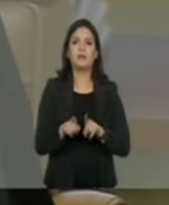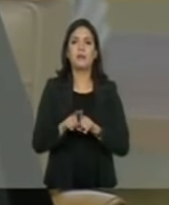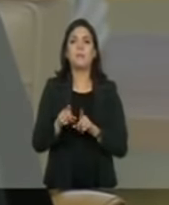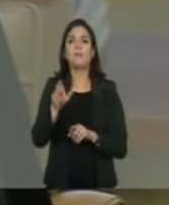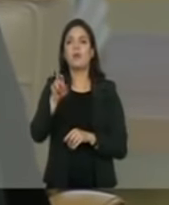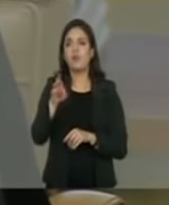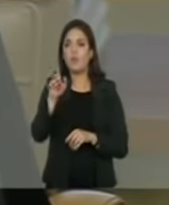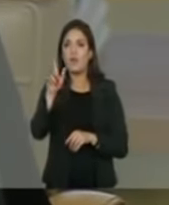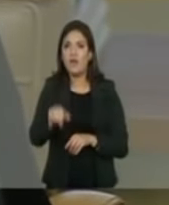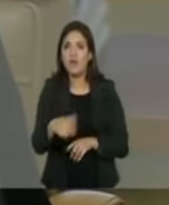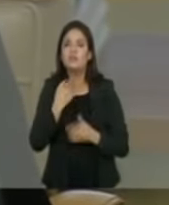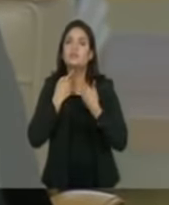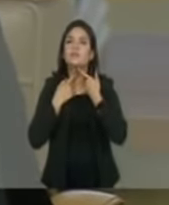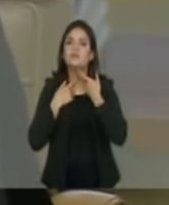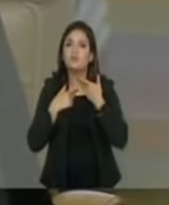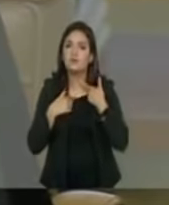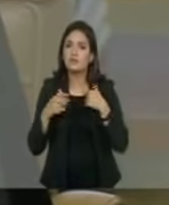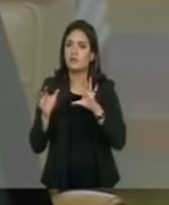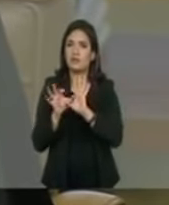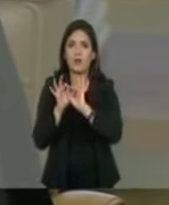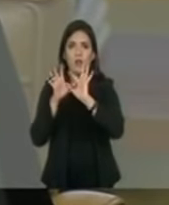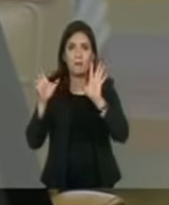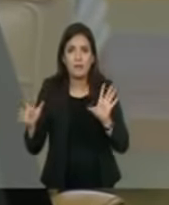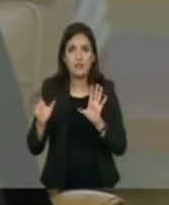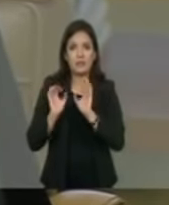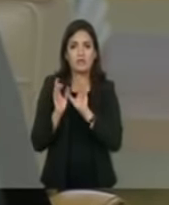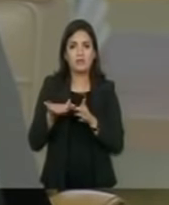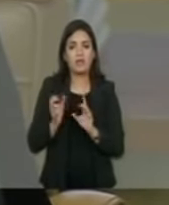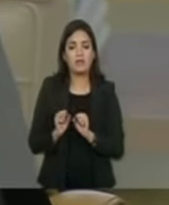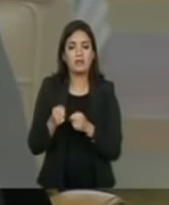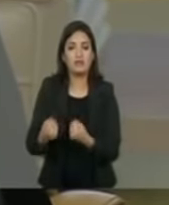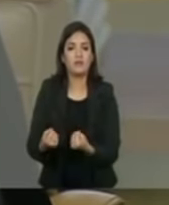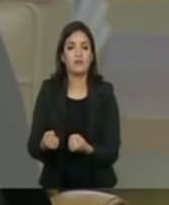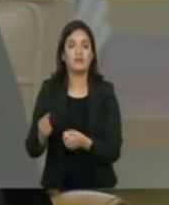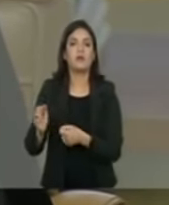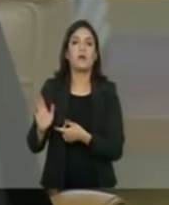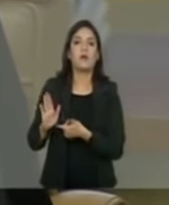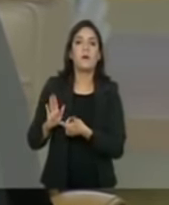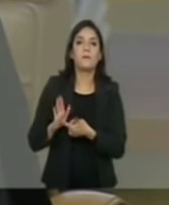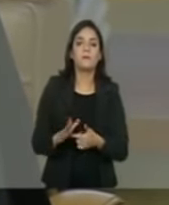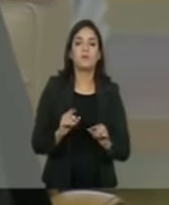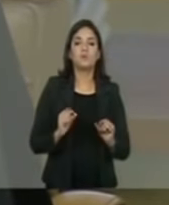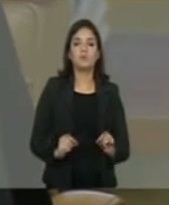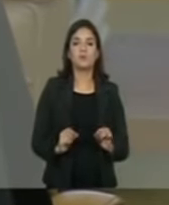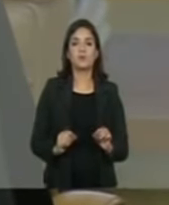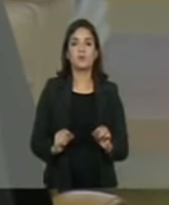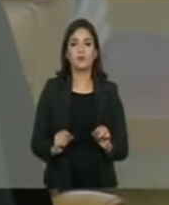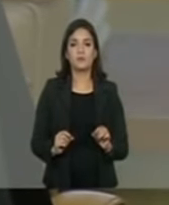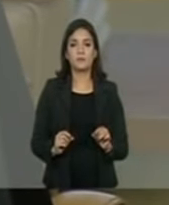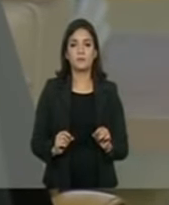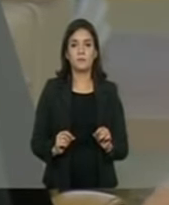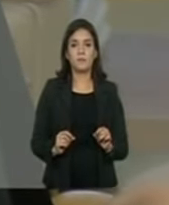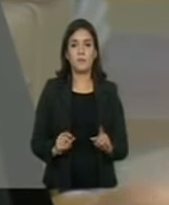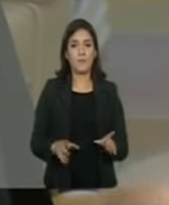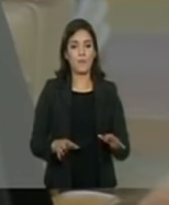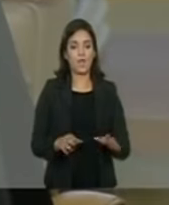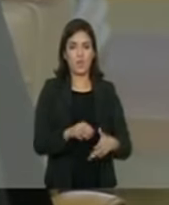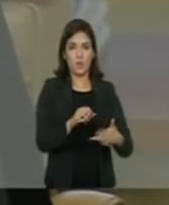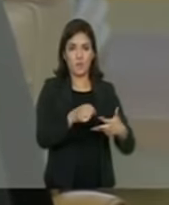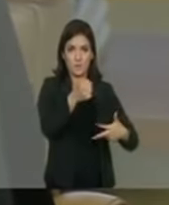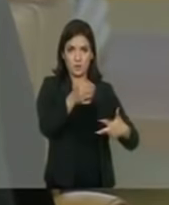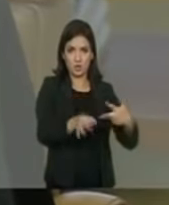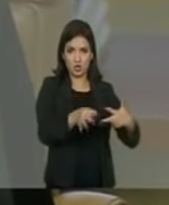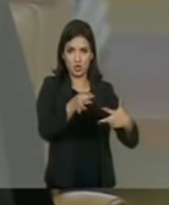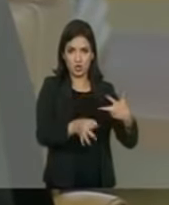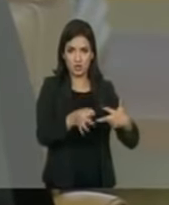de qualquer réu representa um encargo constitucional de que o poder judiciário e